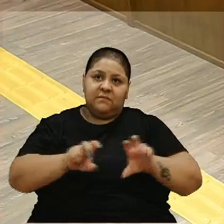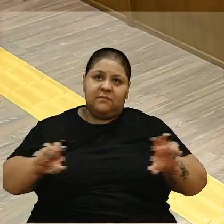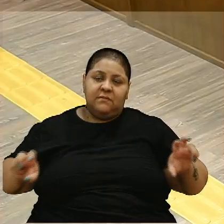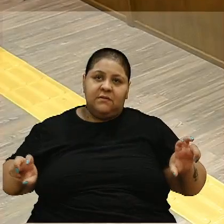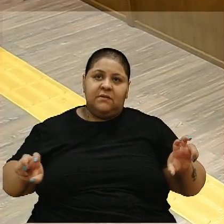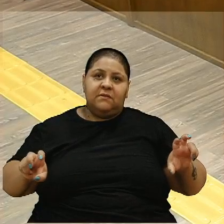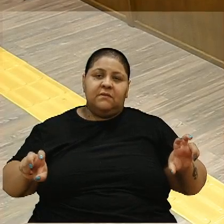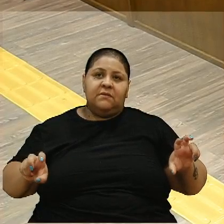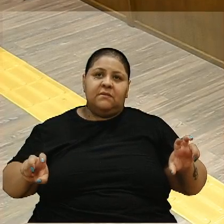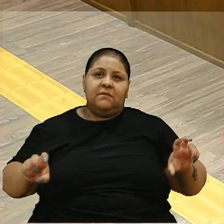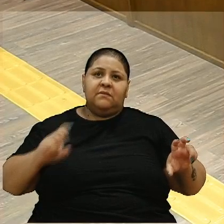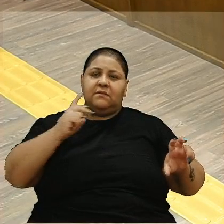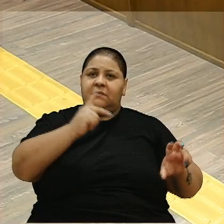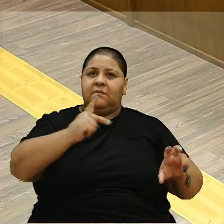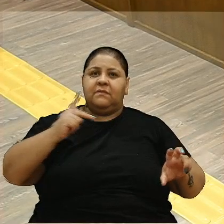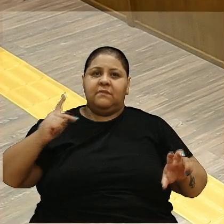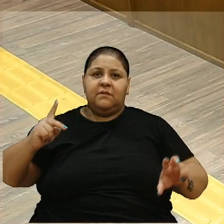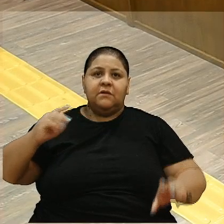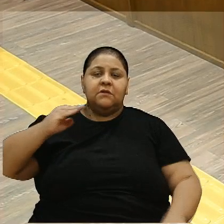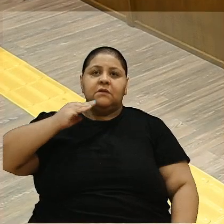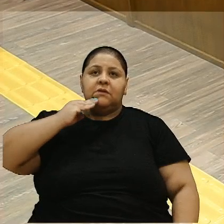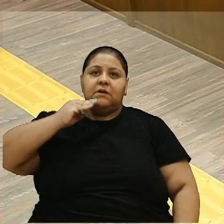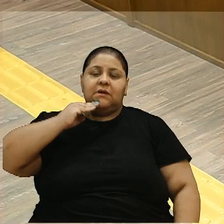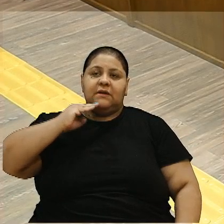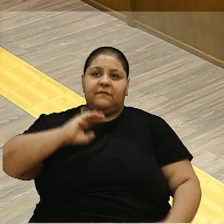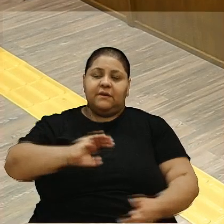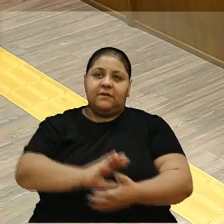Do Progressistas, vereador Alexandre Bortoluz.